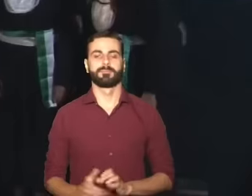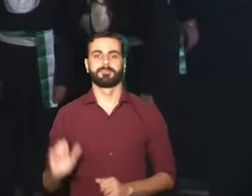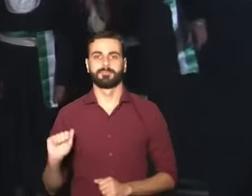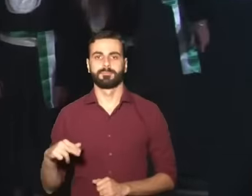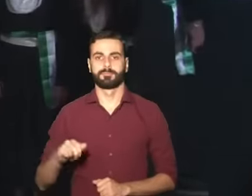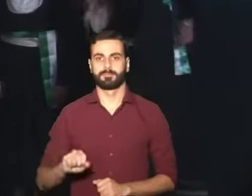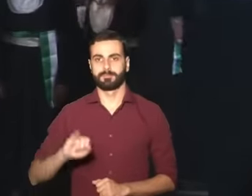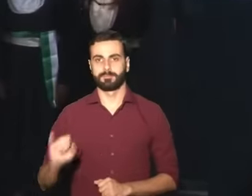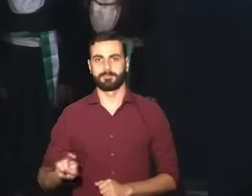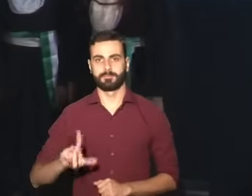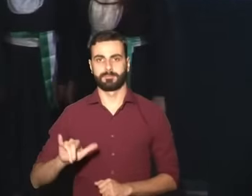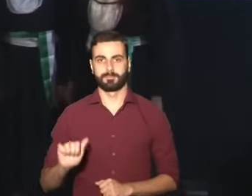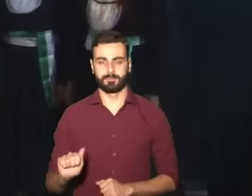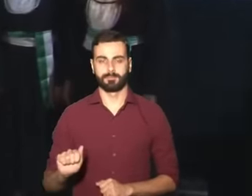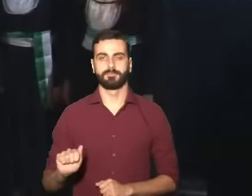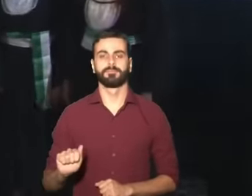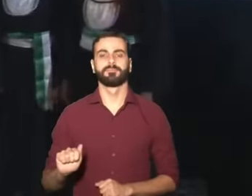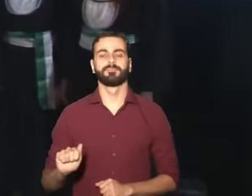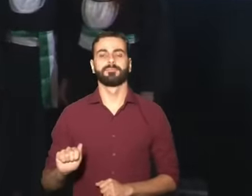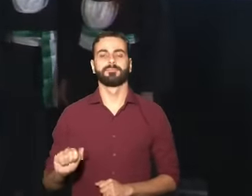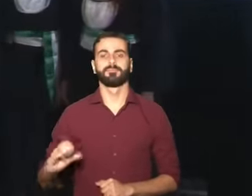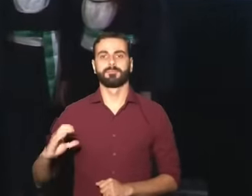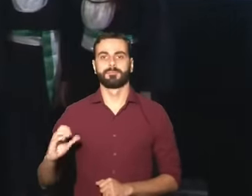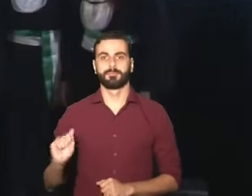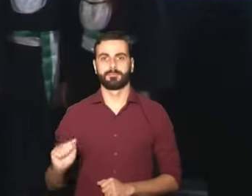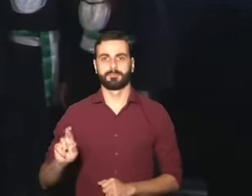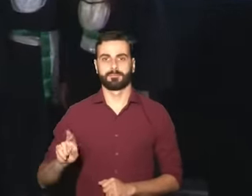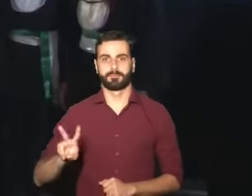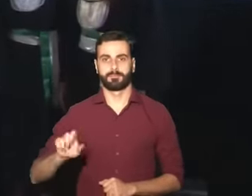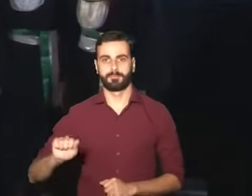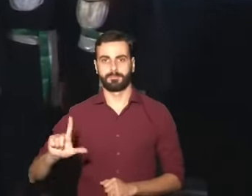Ana Júlia Carvalho Defeu.